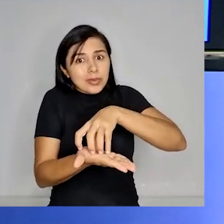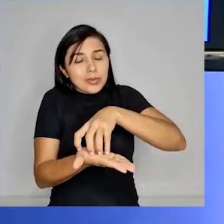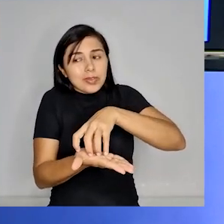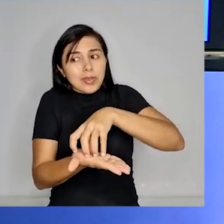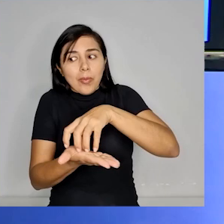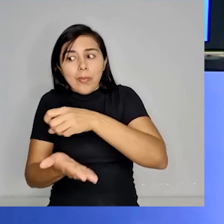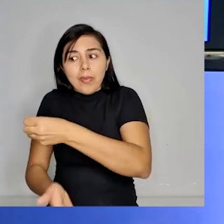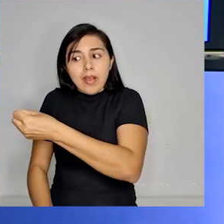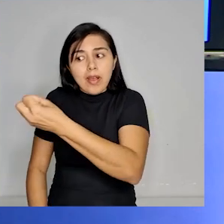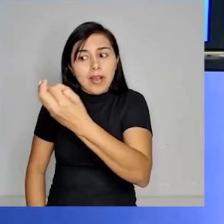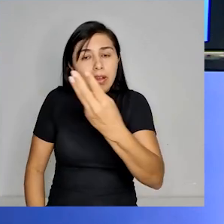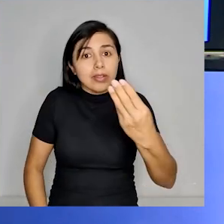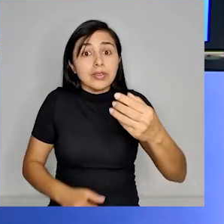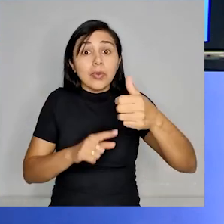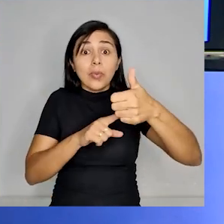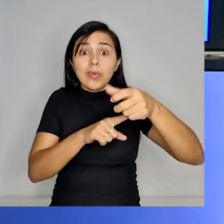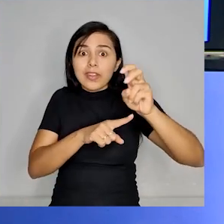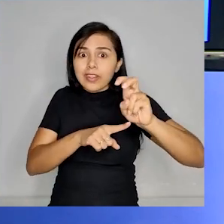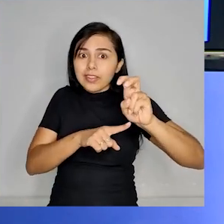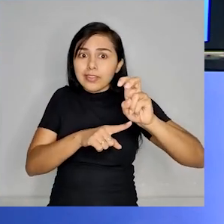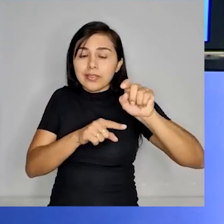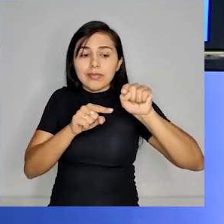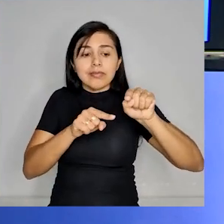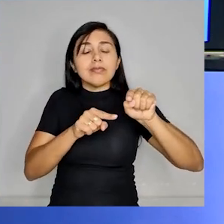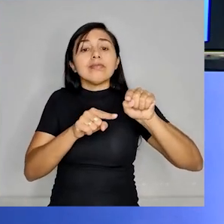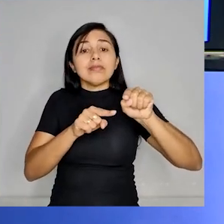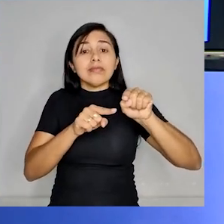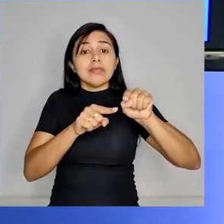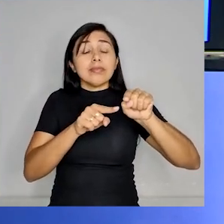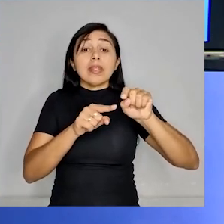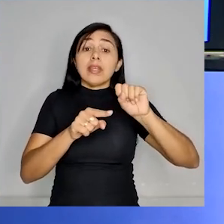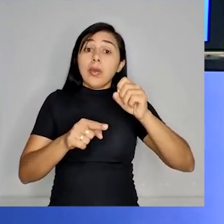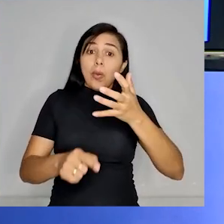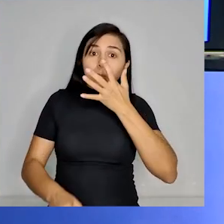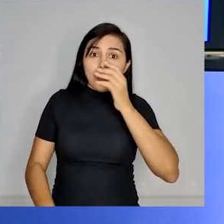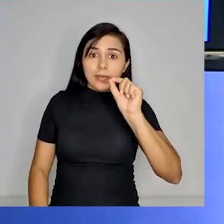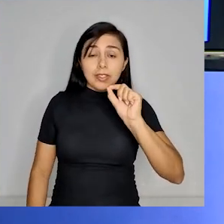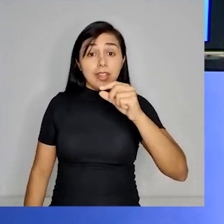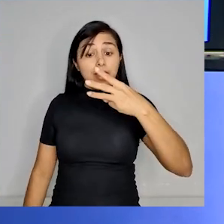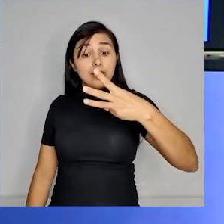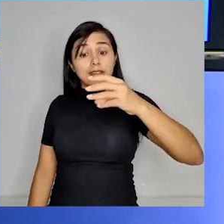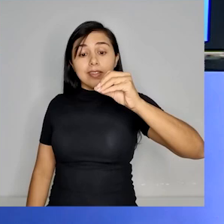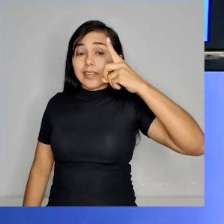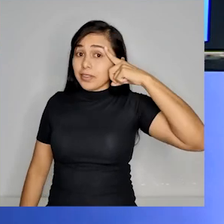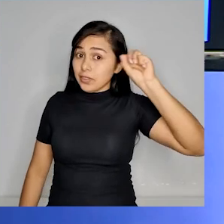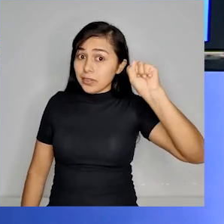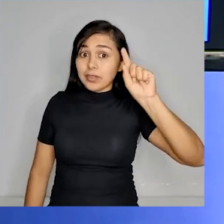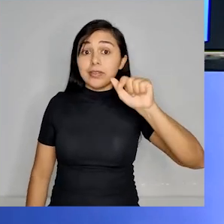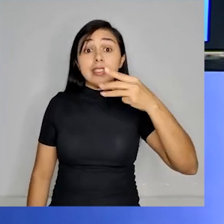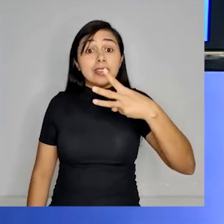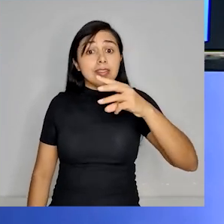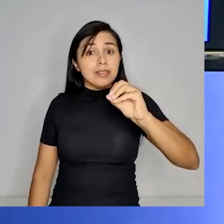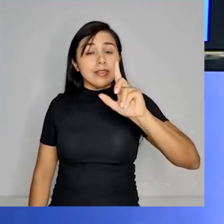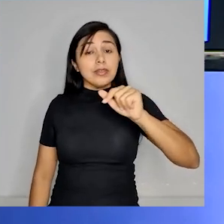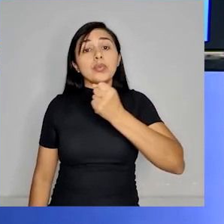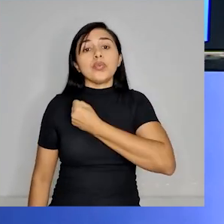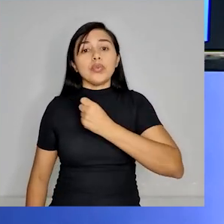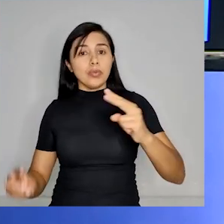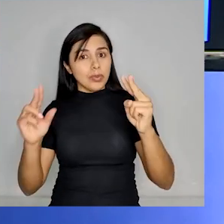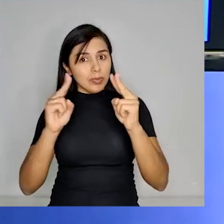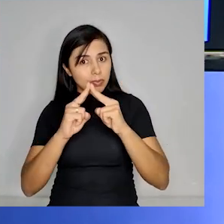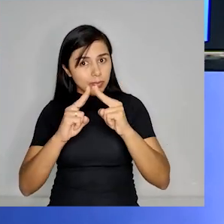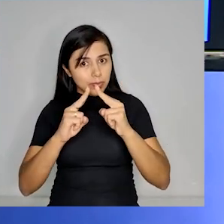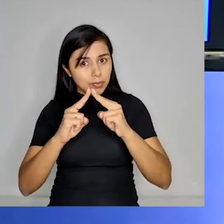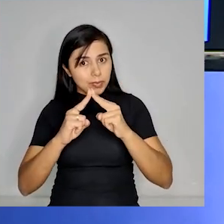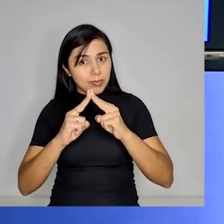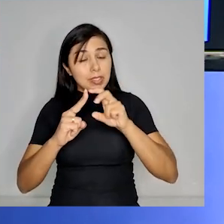Mas como essas observações elas são uma quantidade par, são 30 observações, para a gente